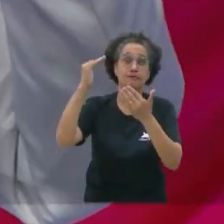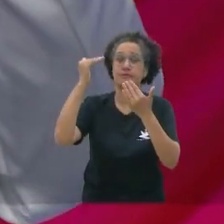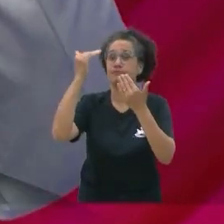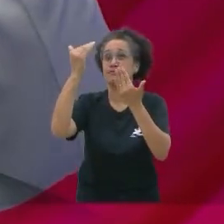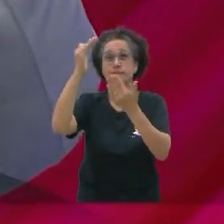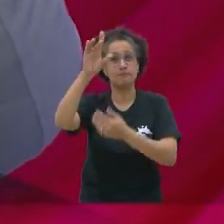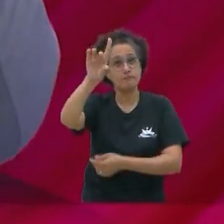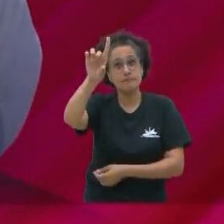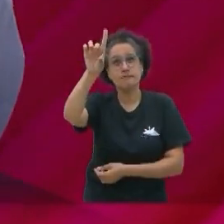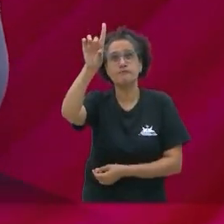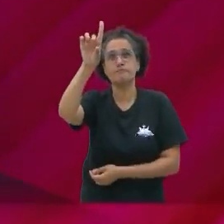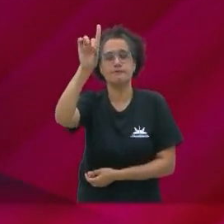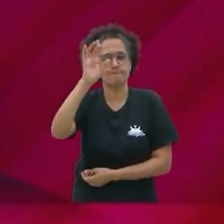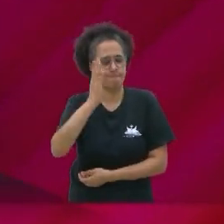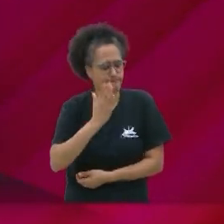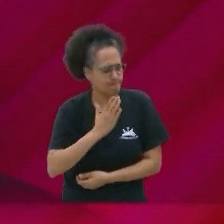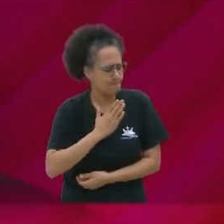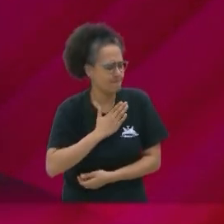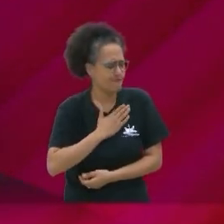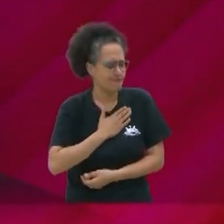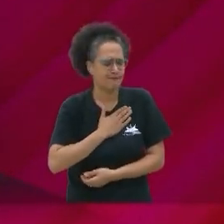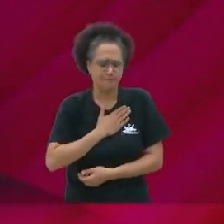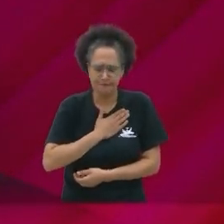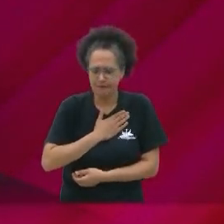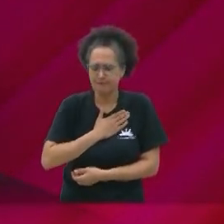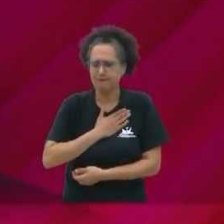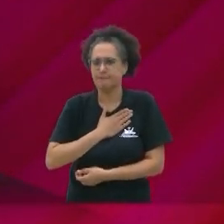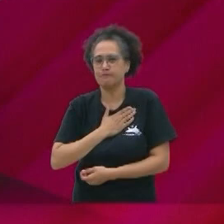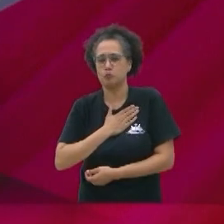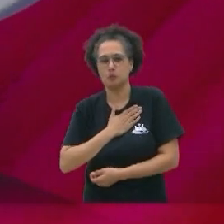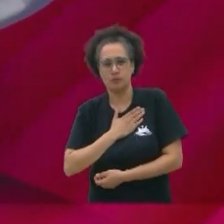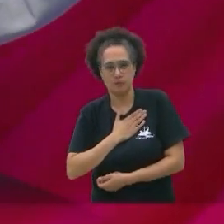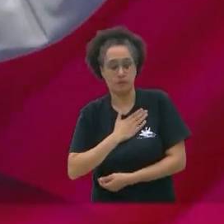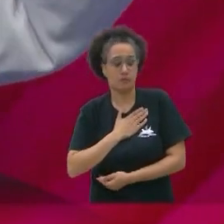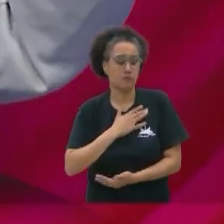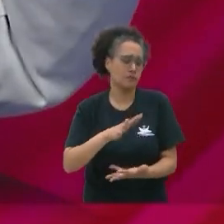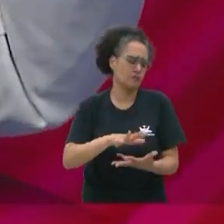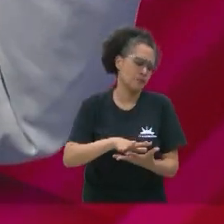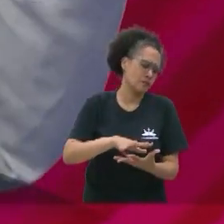ó meu Deus. Minha alma